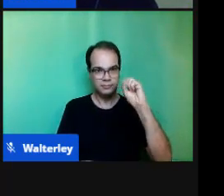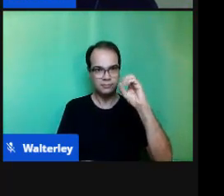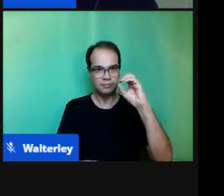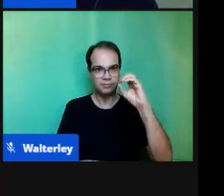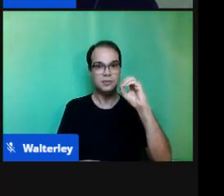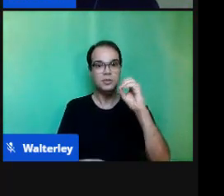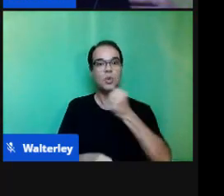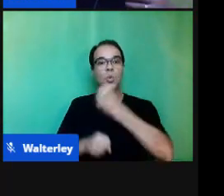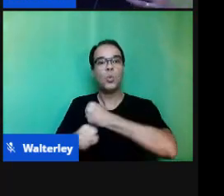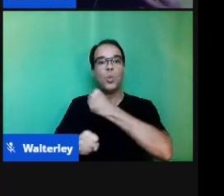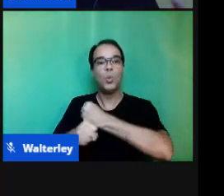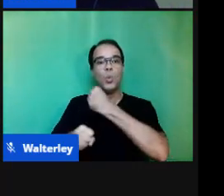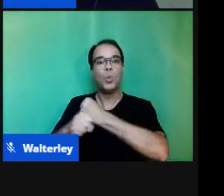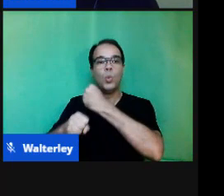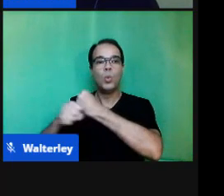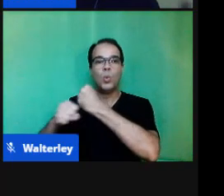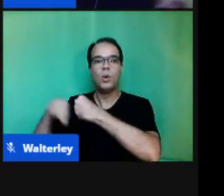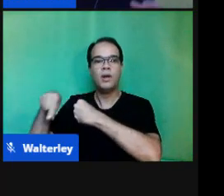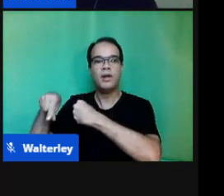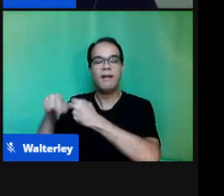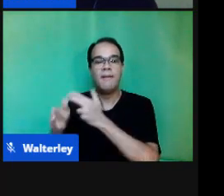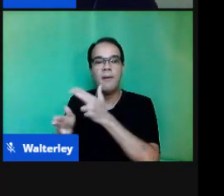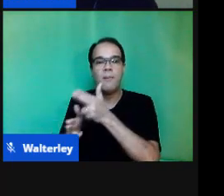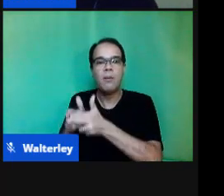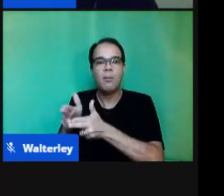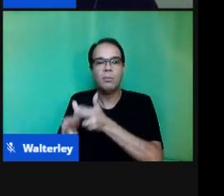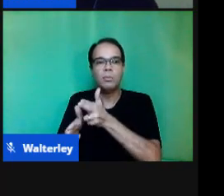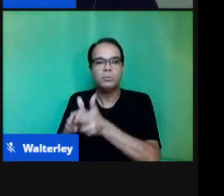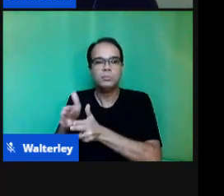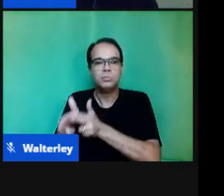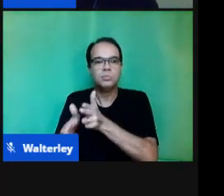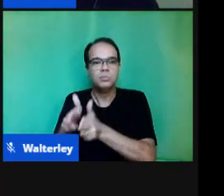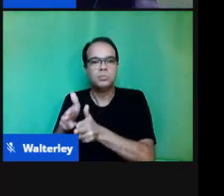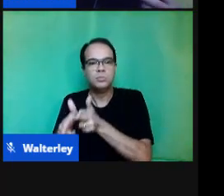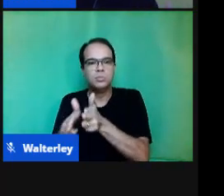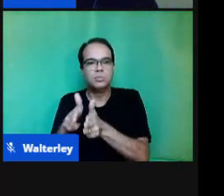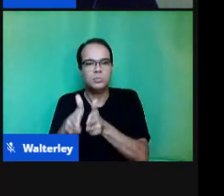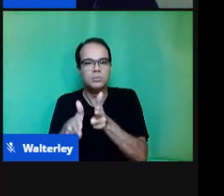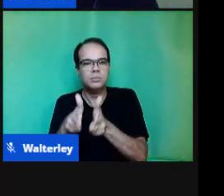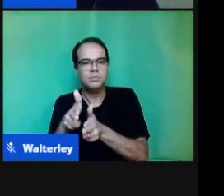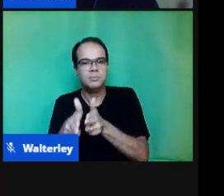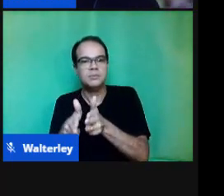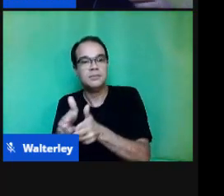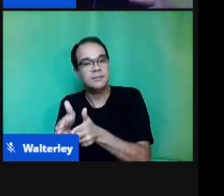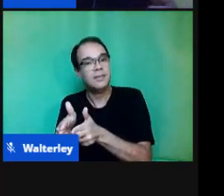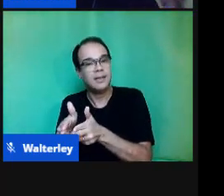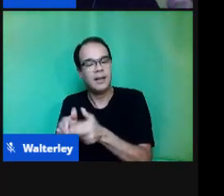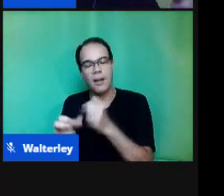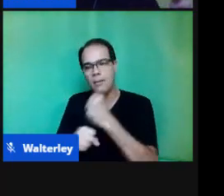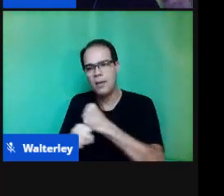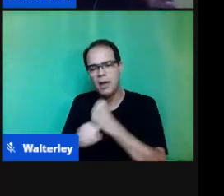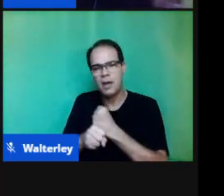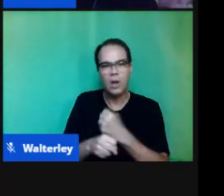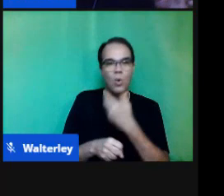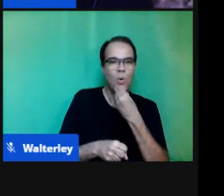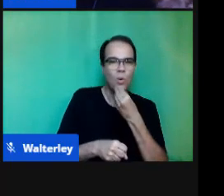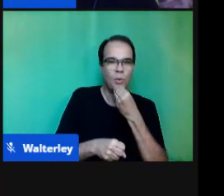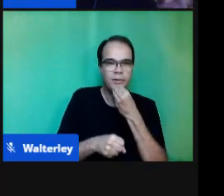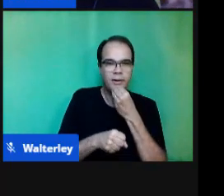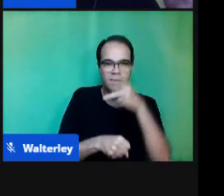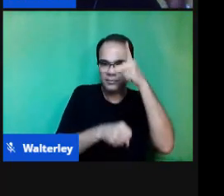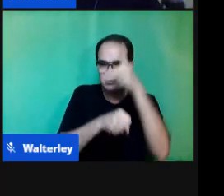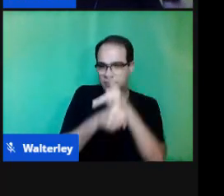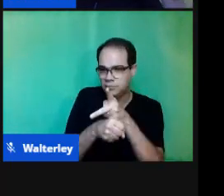construção da ferrovia noroeste do Brasil. E também tem uma outra de um